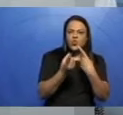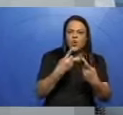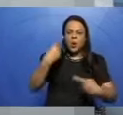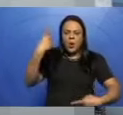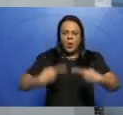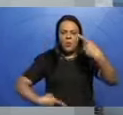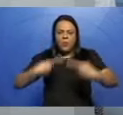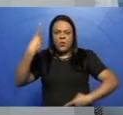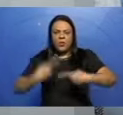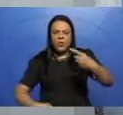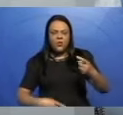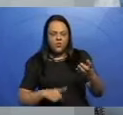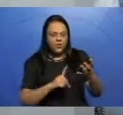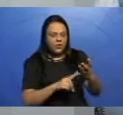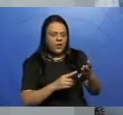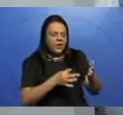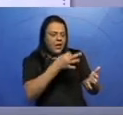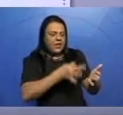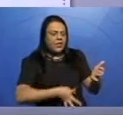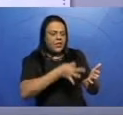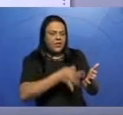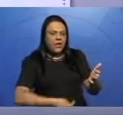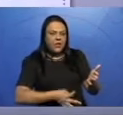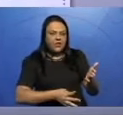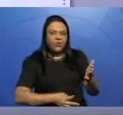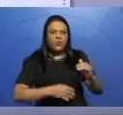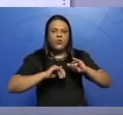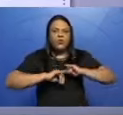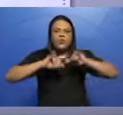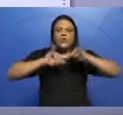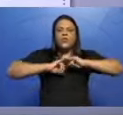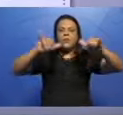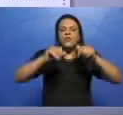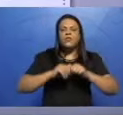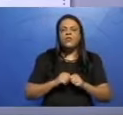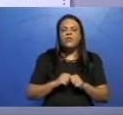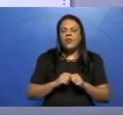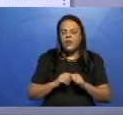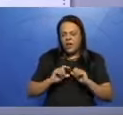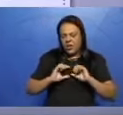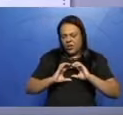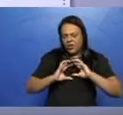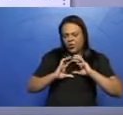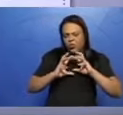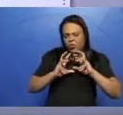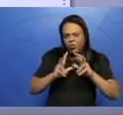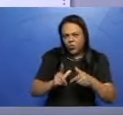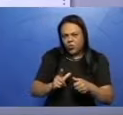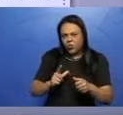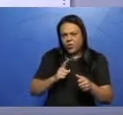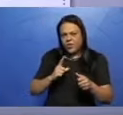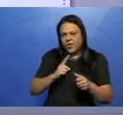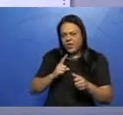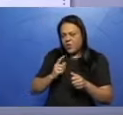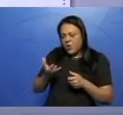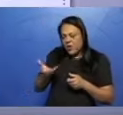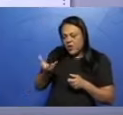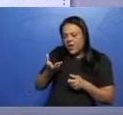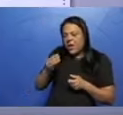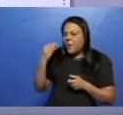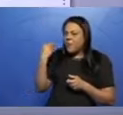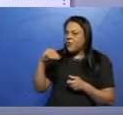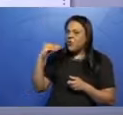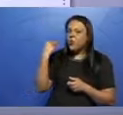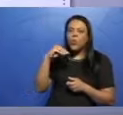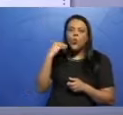textos publicitários, também são argumentativos, ou seja, pretendem persuadir, convencer o leitor